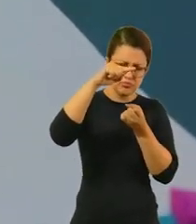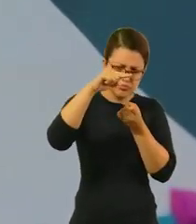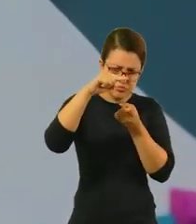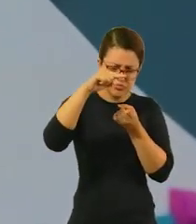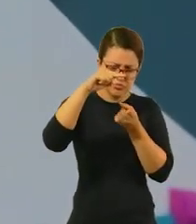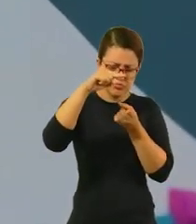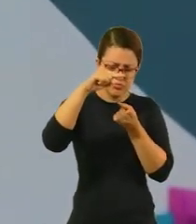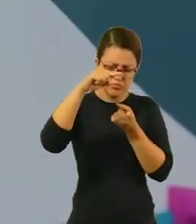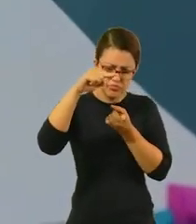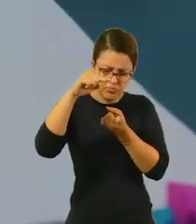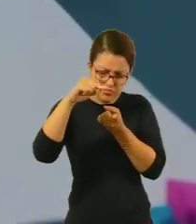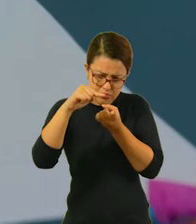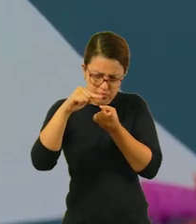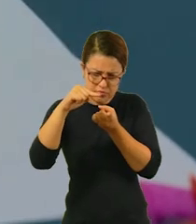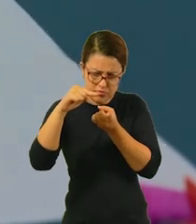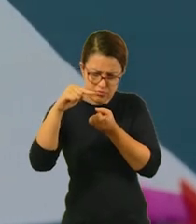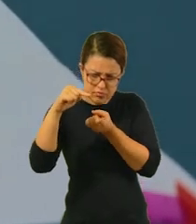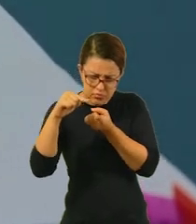vocês vão colar,